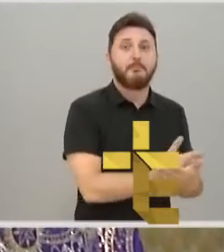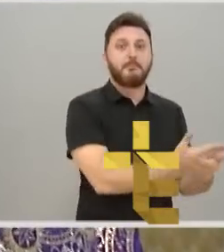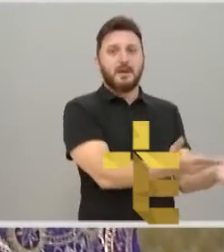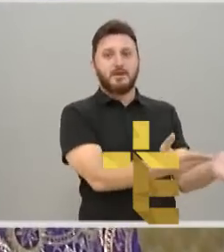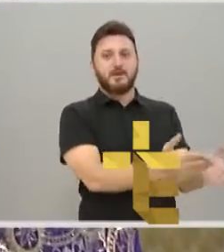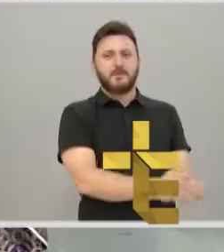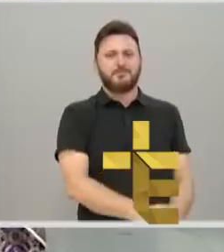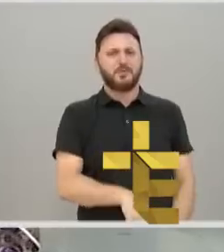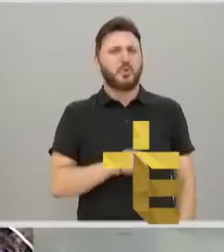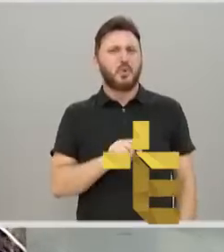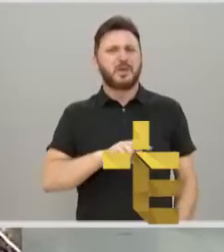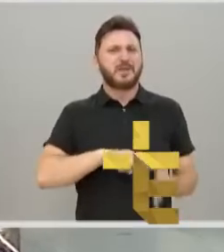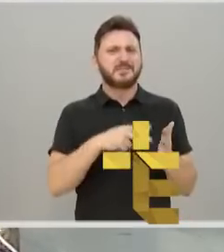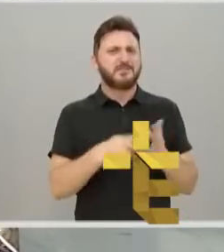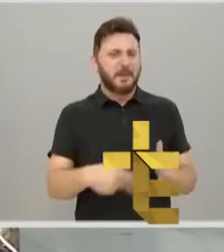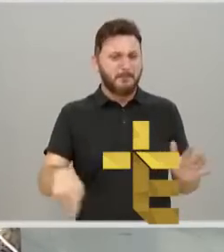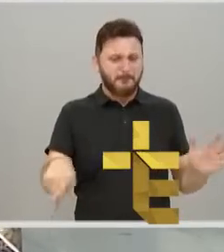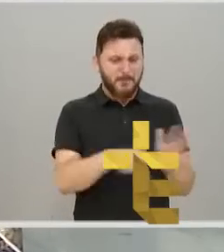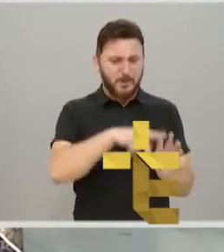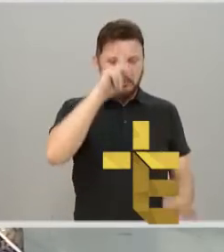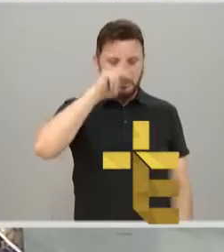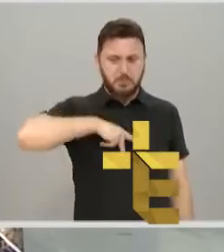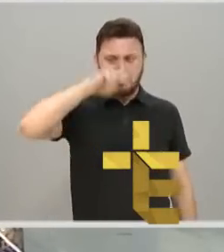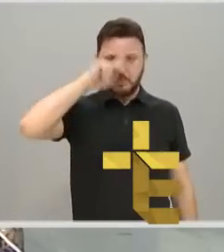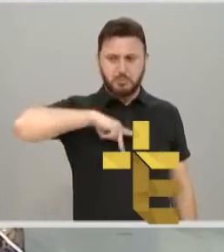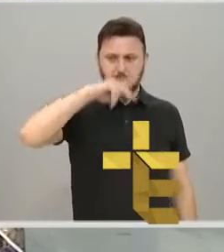O que é apegar à sua própria vida?